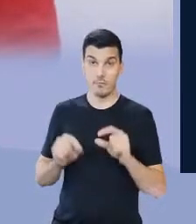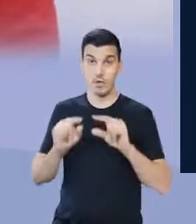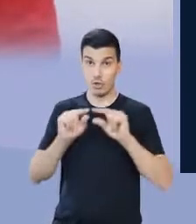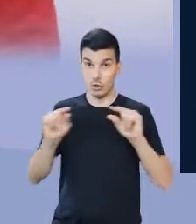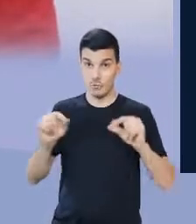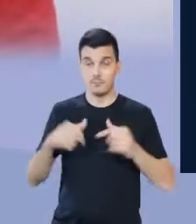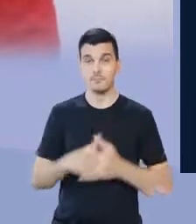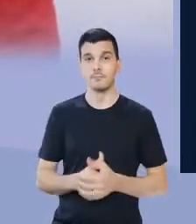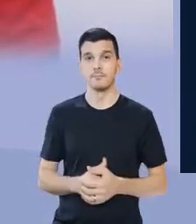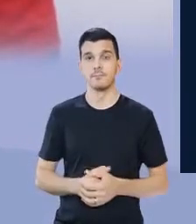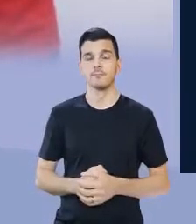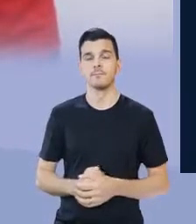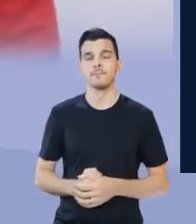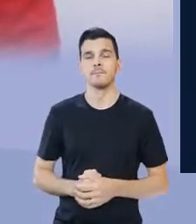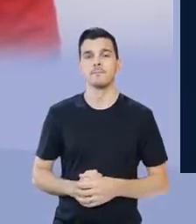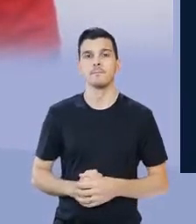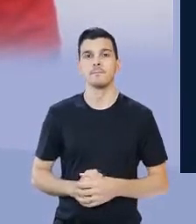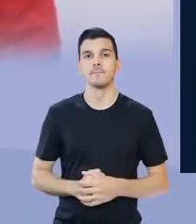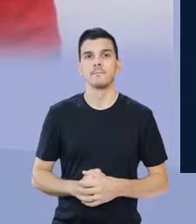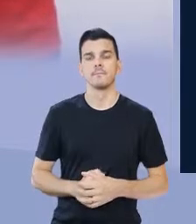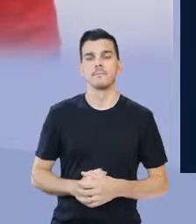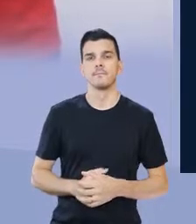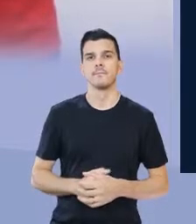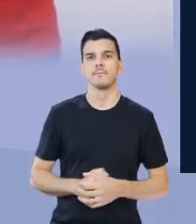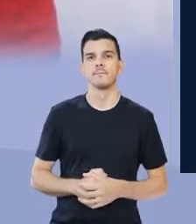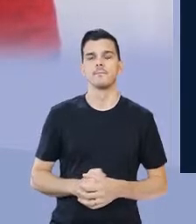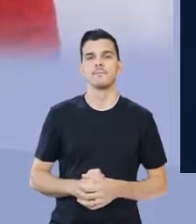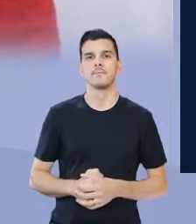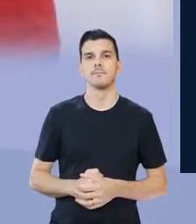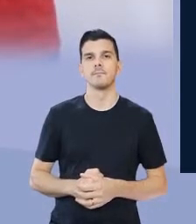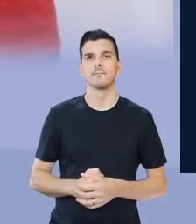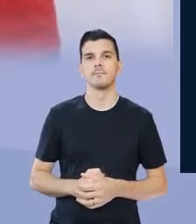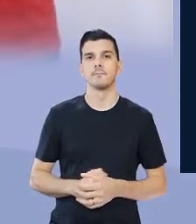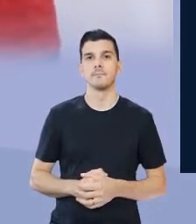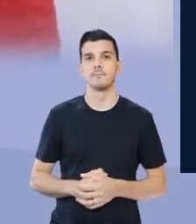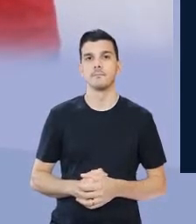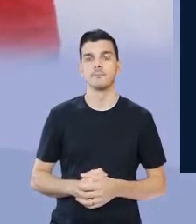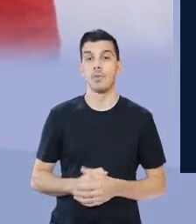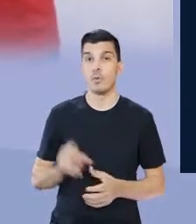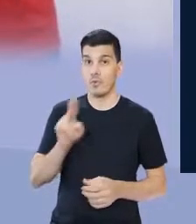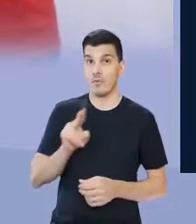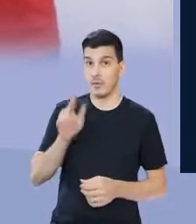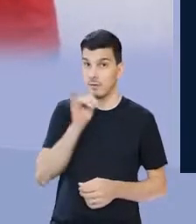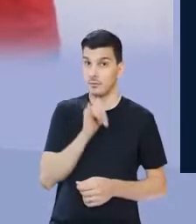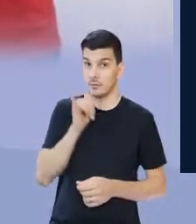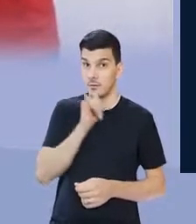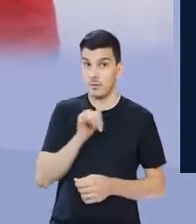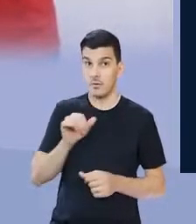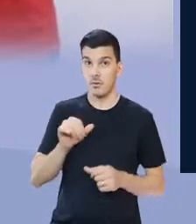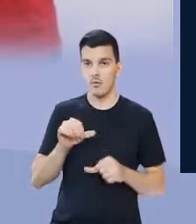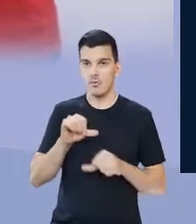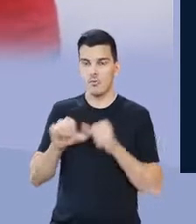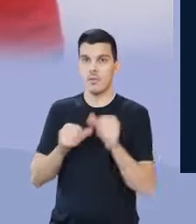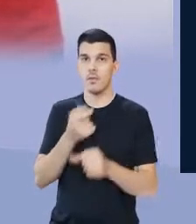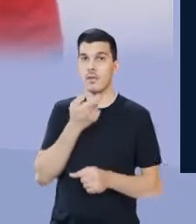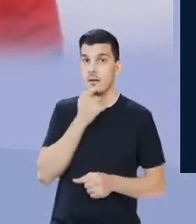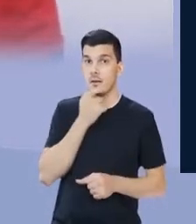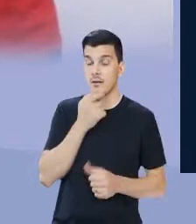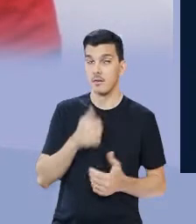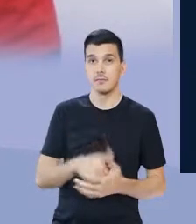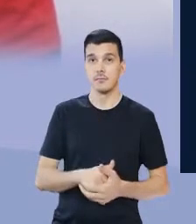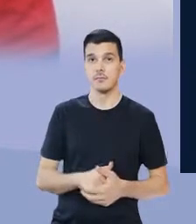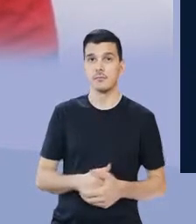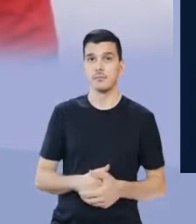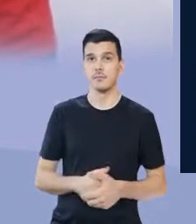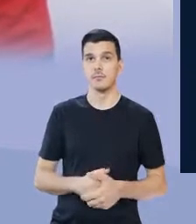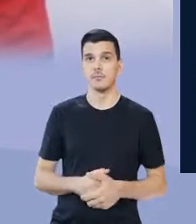University switches to English. Opa! Universidade italiana muda para o inglês. Opa, boa notícia para você que fala